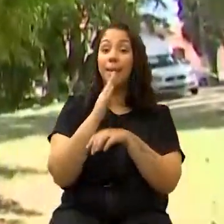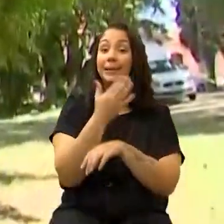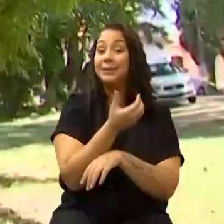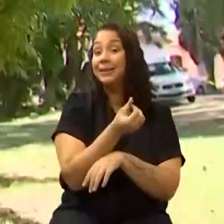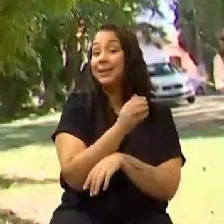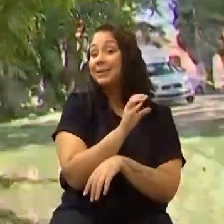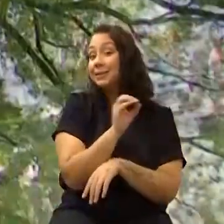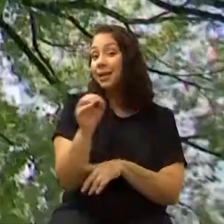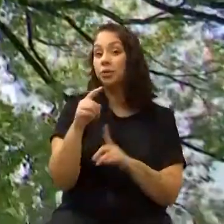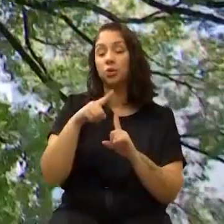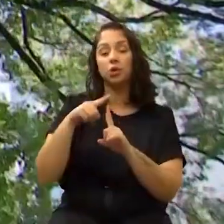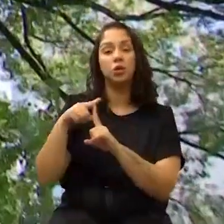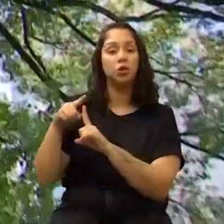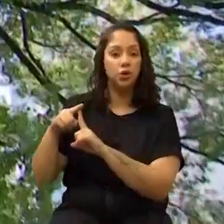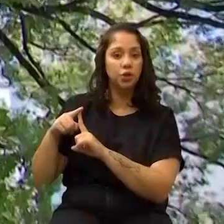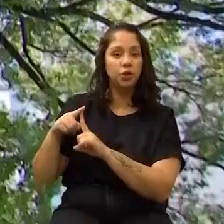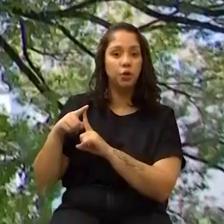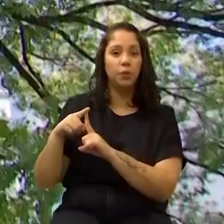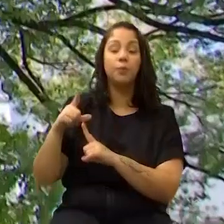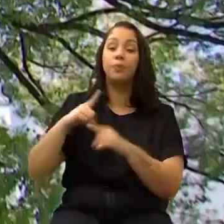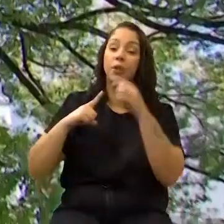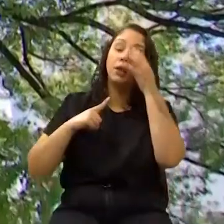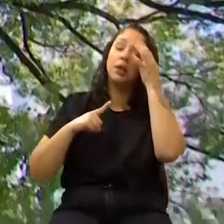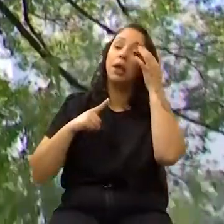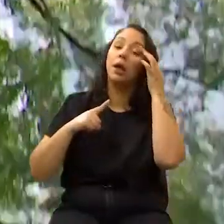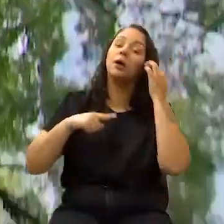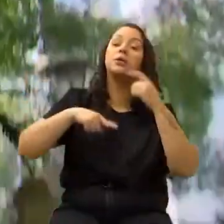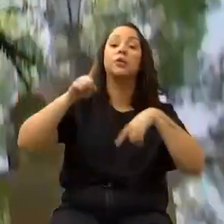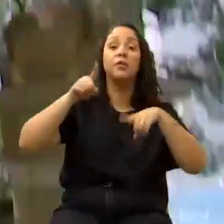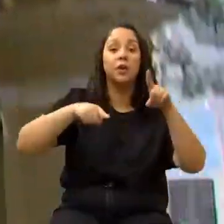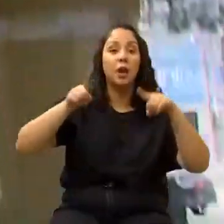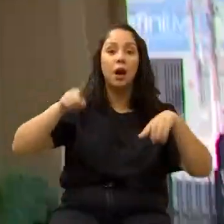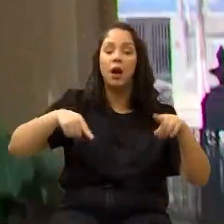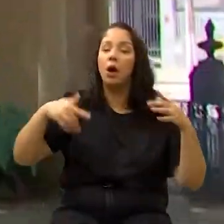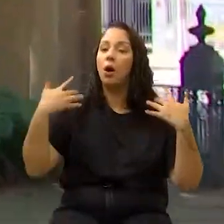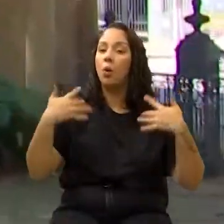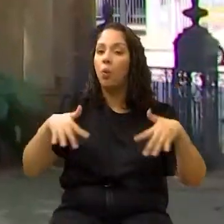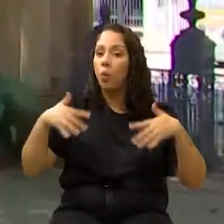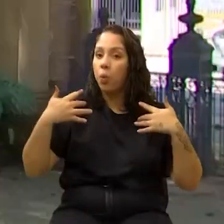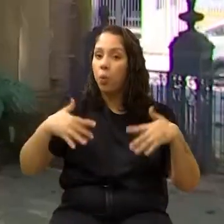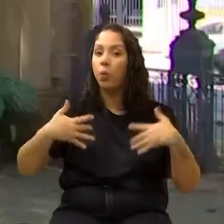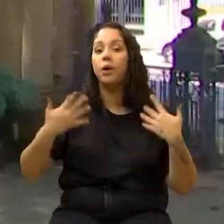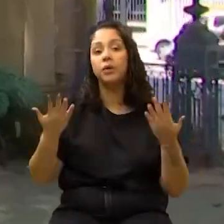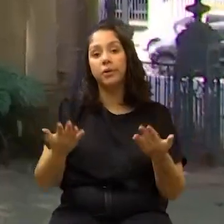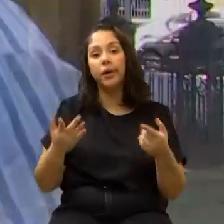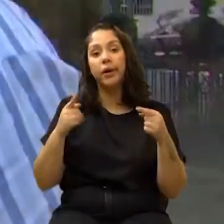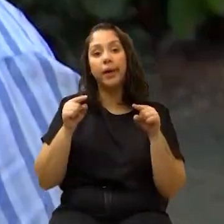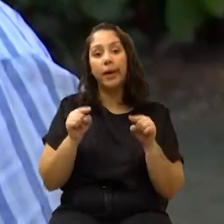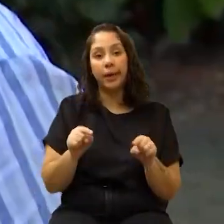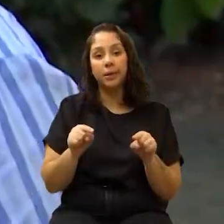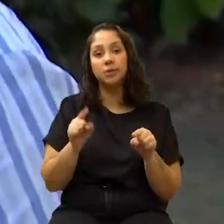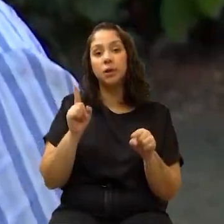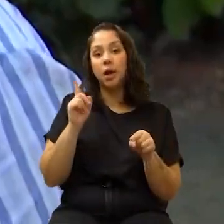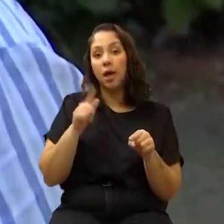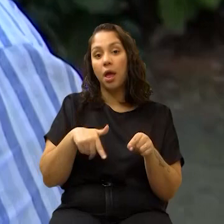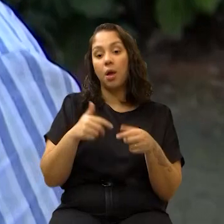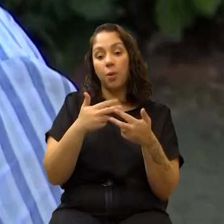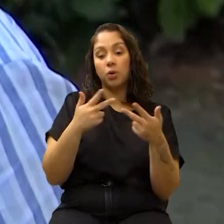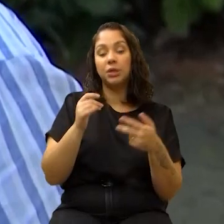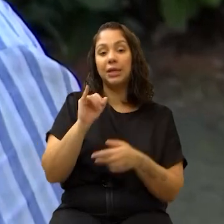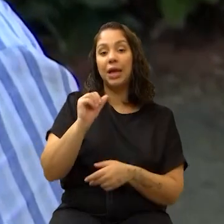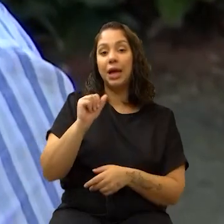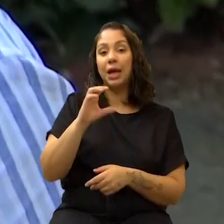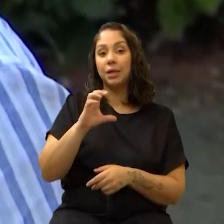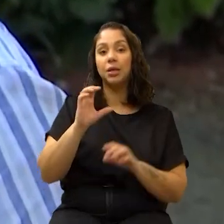são mais de 600 espécies e nós temos uma diversidade enorme e esse é